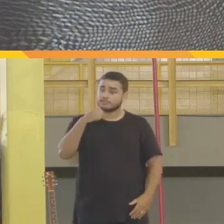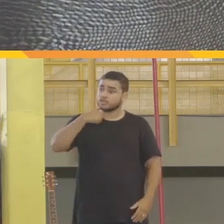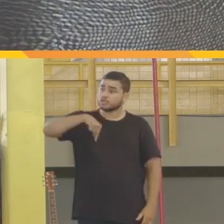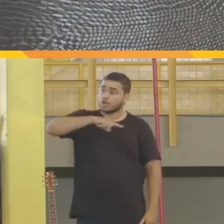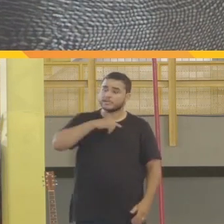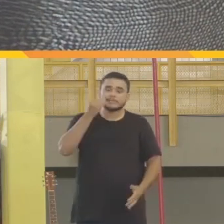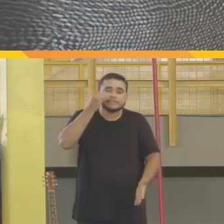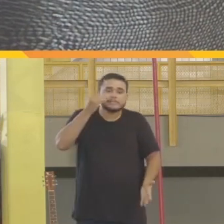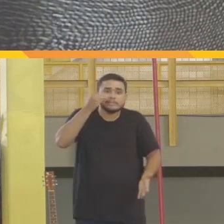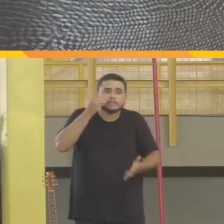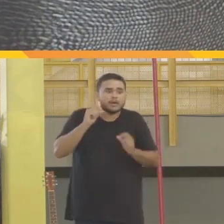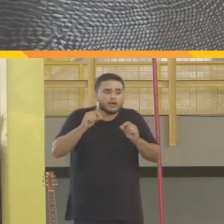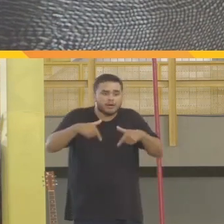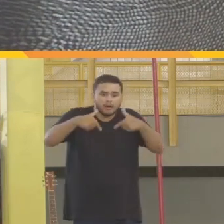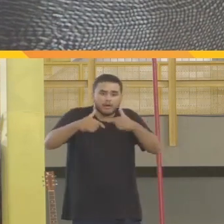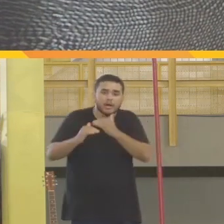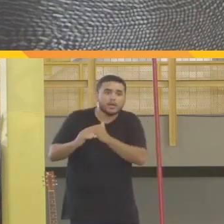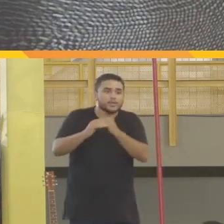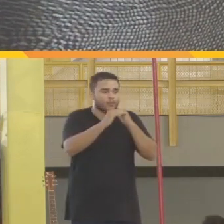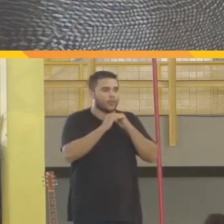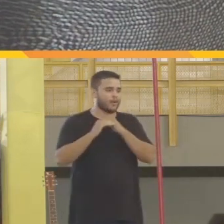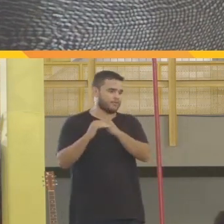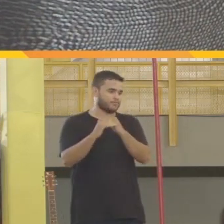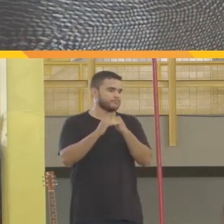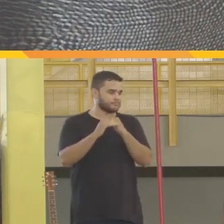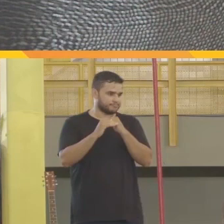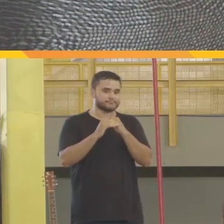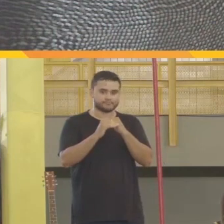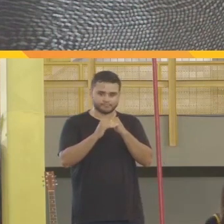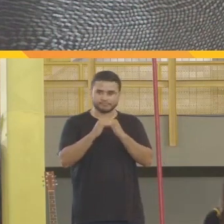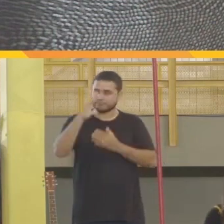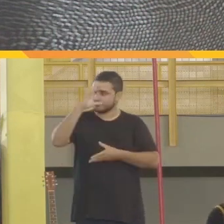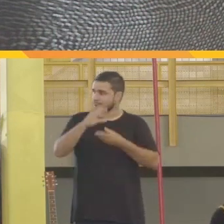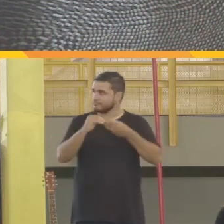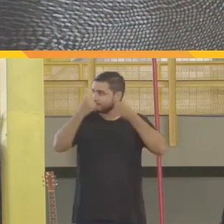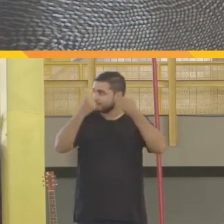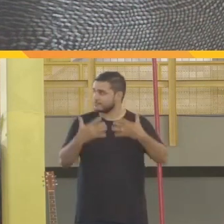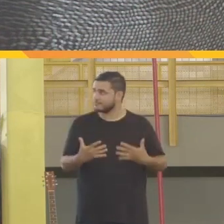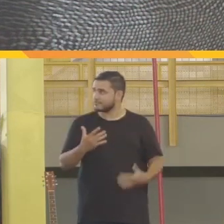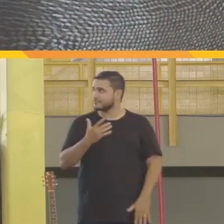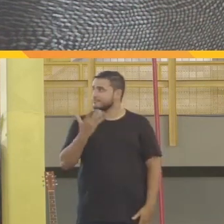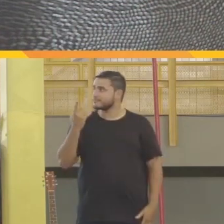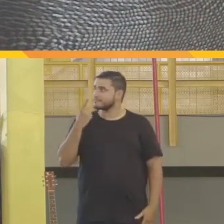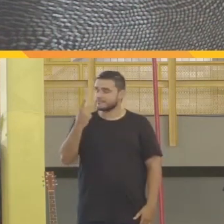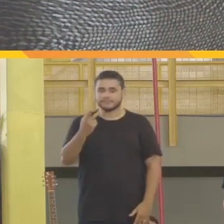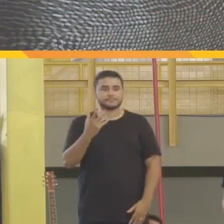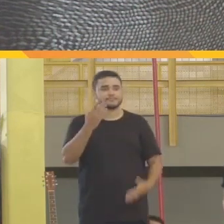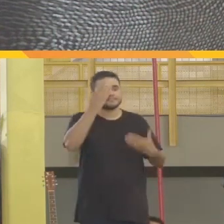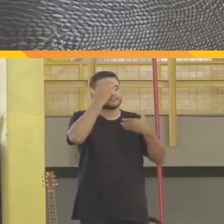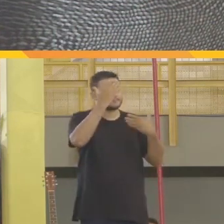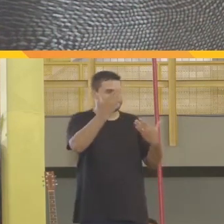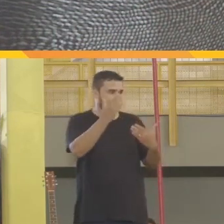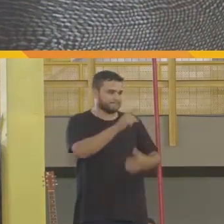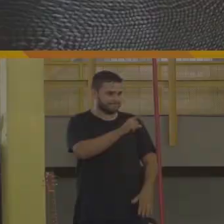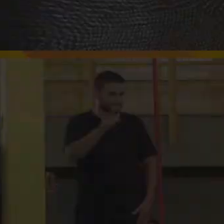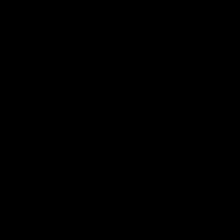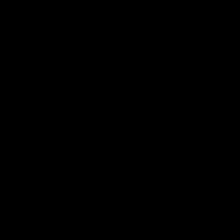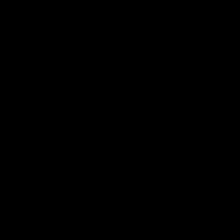nós tentamos aqui, nesse breve espaço de tempo, apresentar a vocês. Muito obrigado a todos, foi um grande prazer.